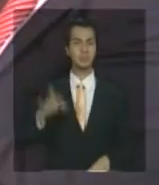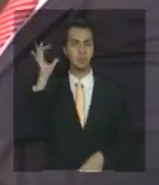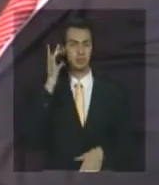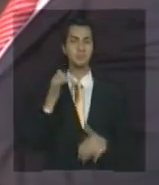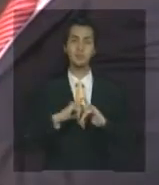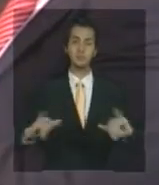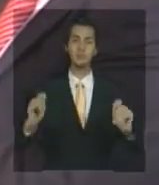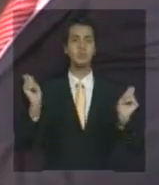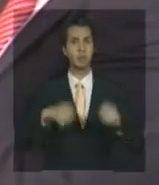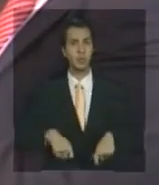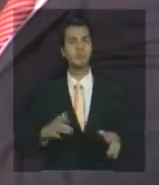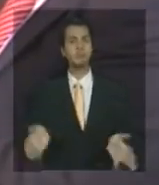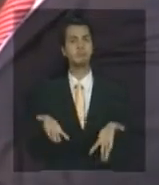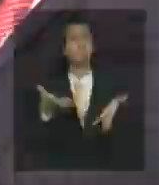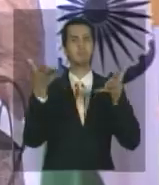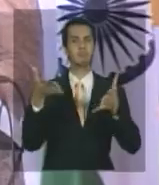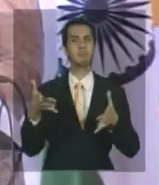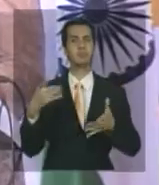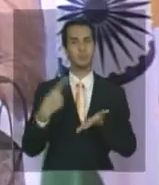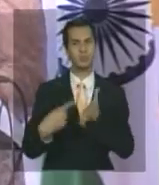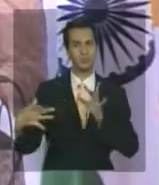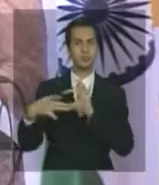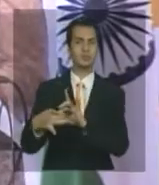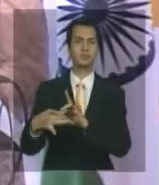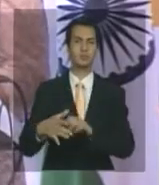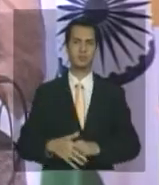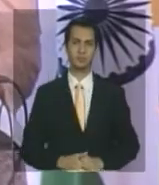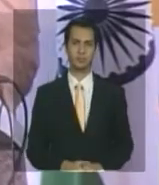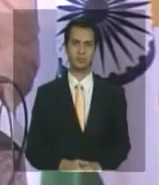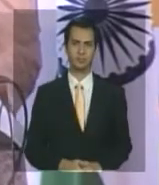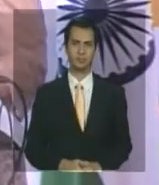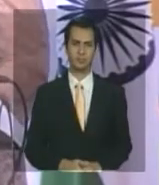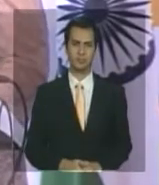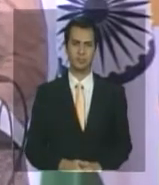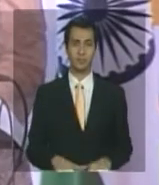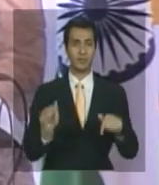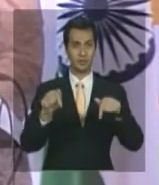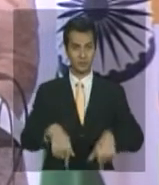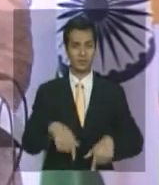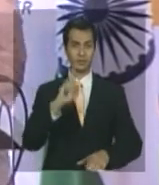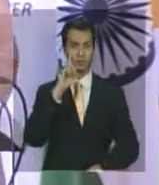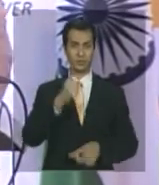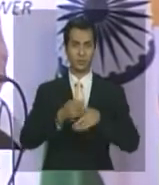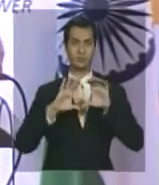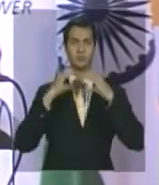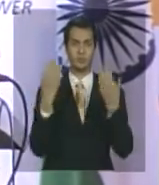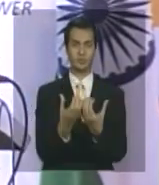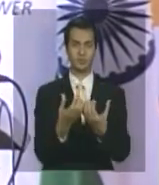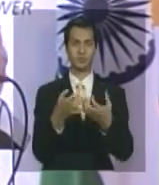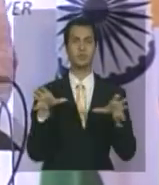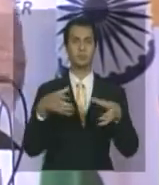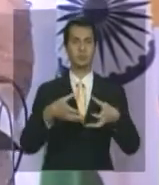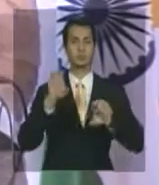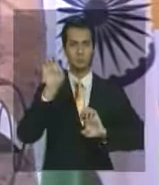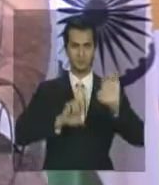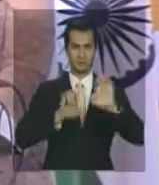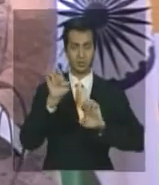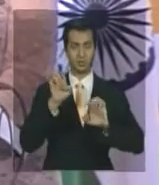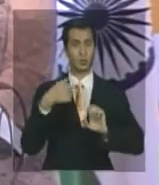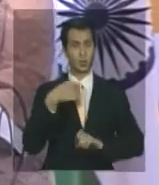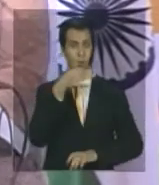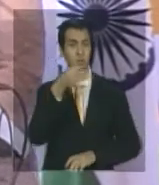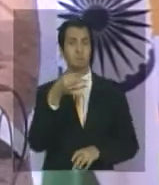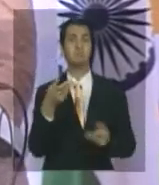empresas brasileiras e indianas. Esse encontro empresarial, que eu creio que deve se